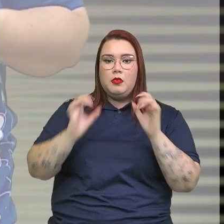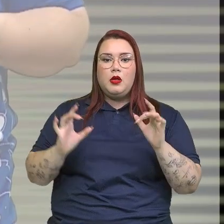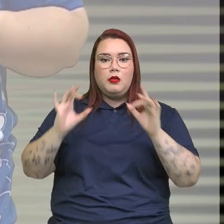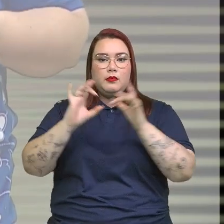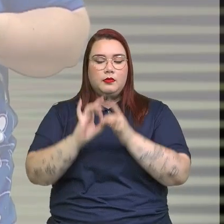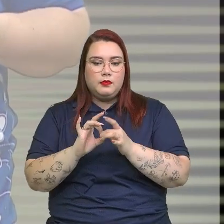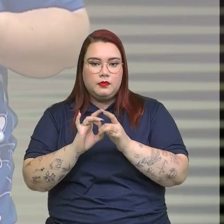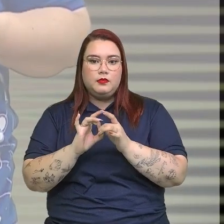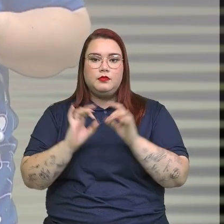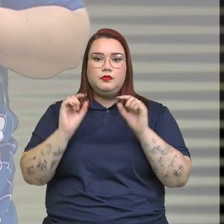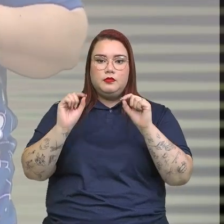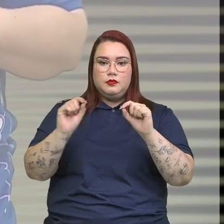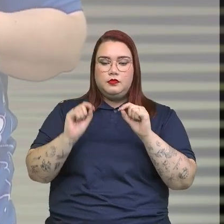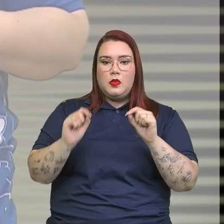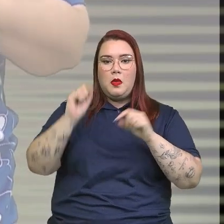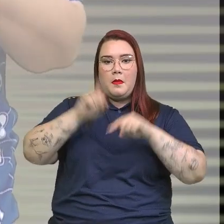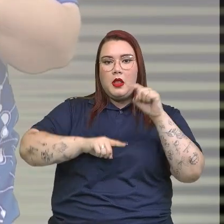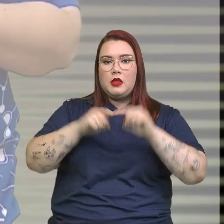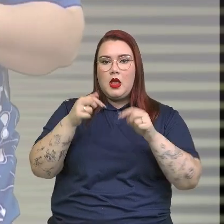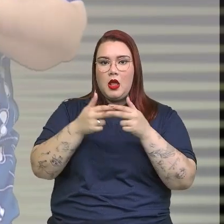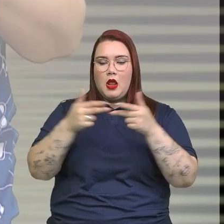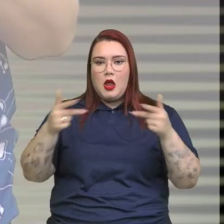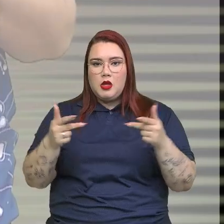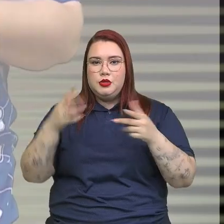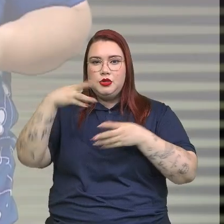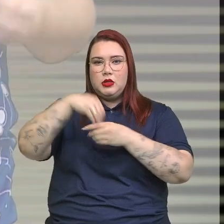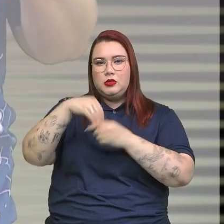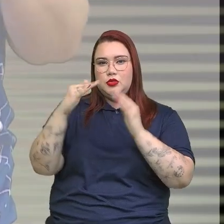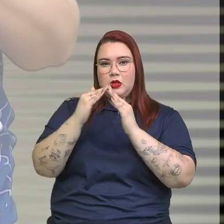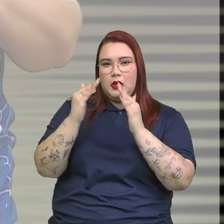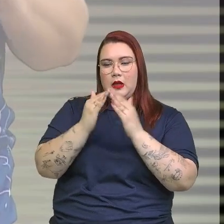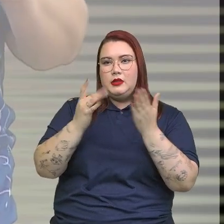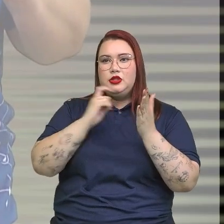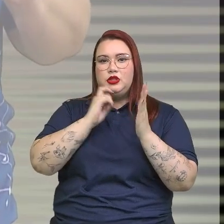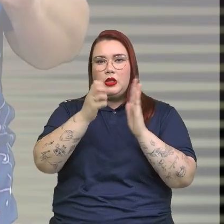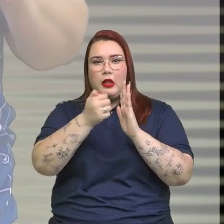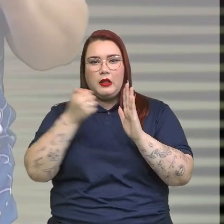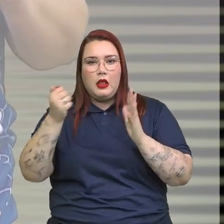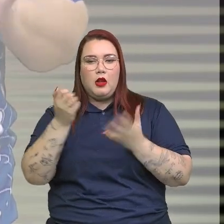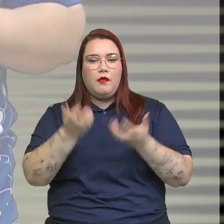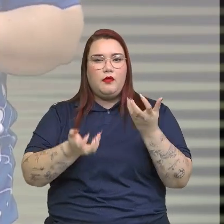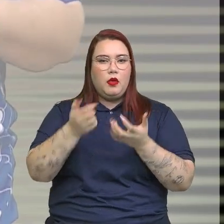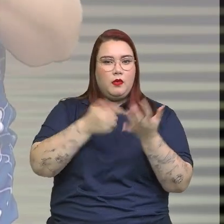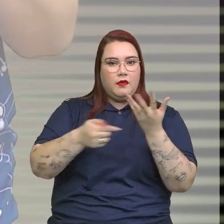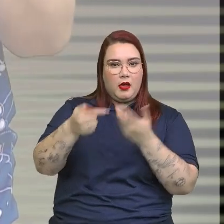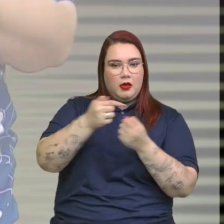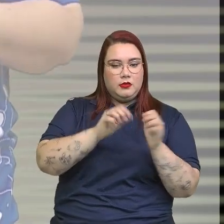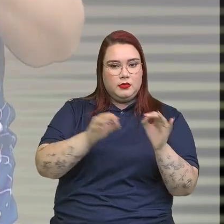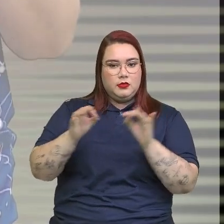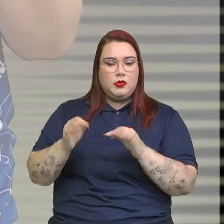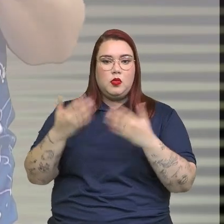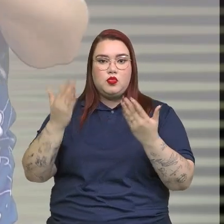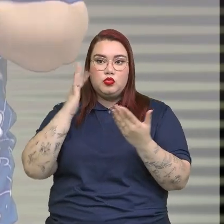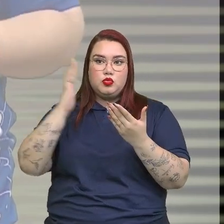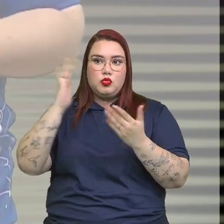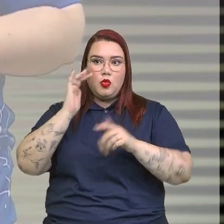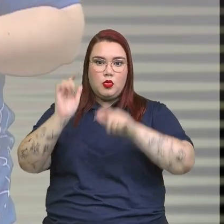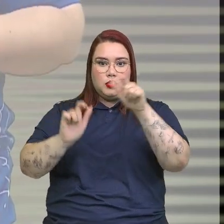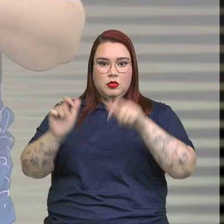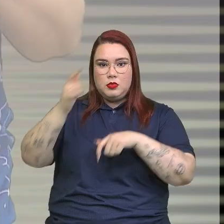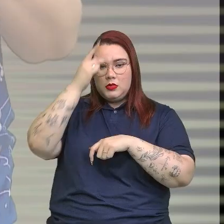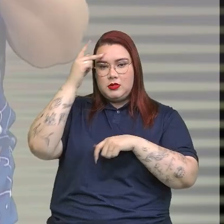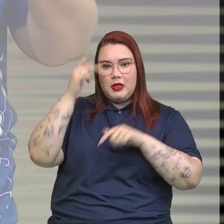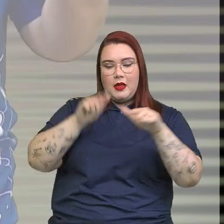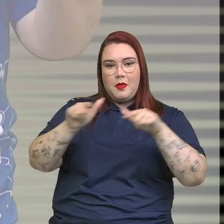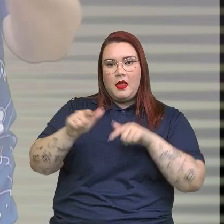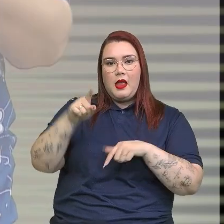então, aos eletrodomésticos, ok? Então, o sonho, inclusive, dos trabalhadores era o quê? Ter um Fusca,